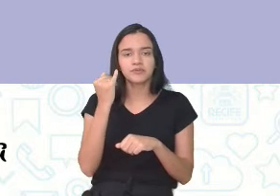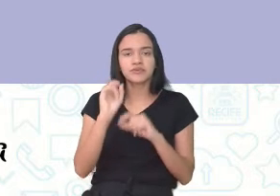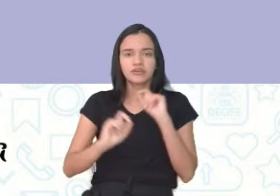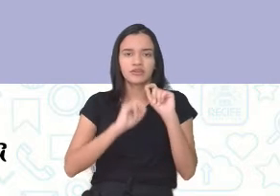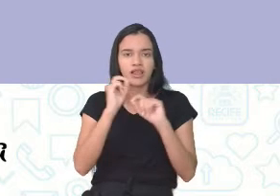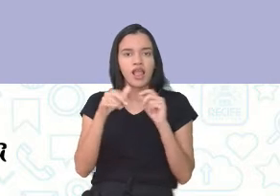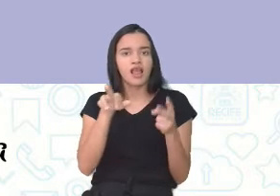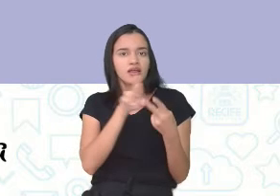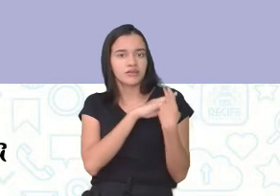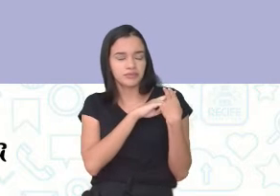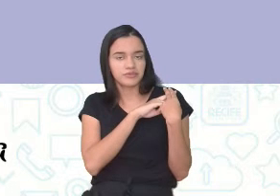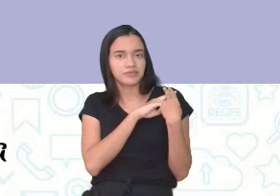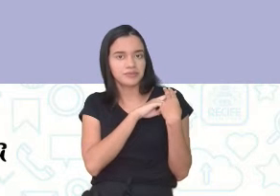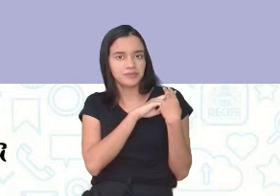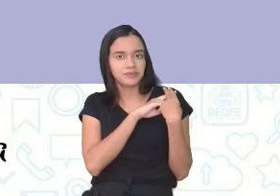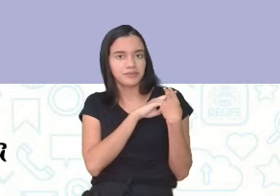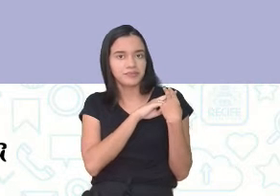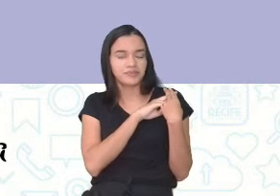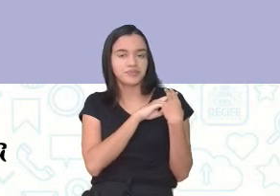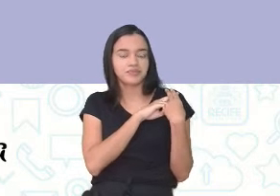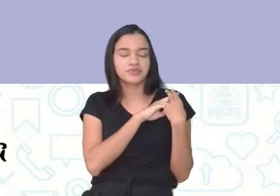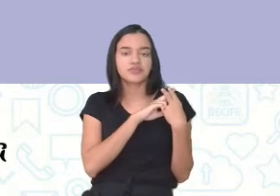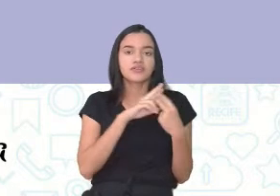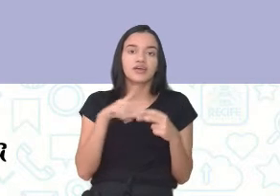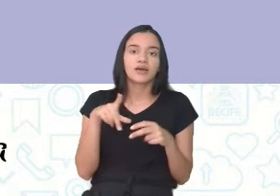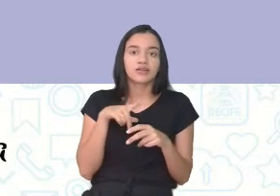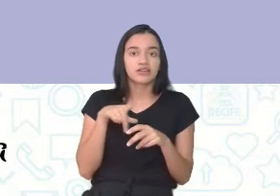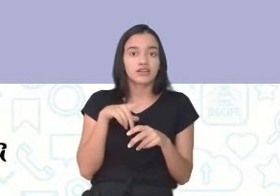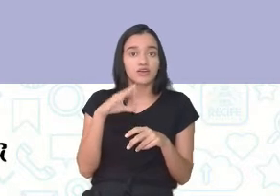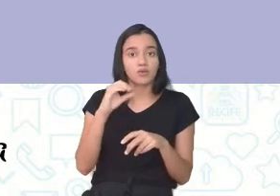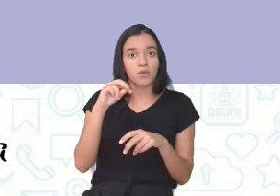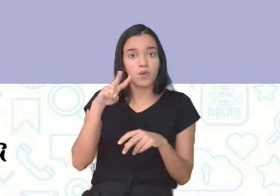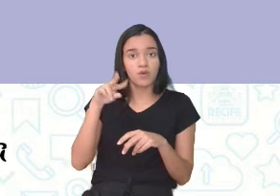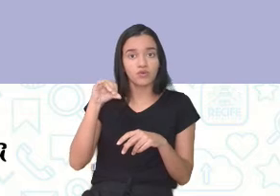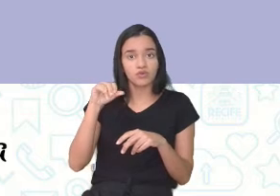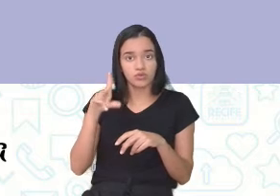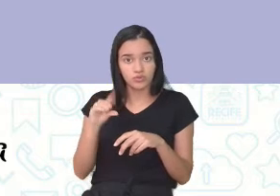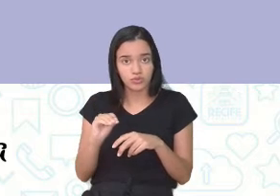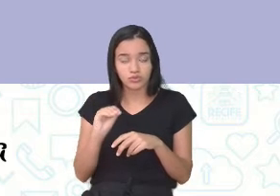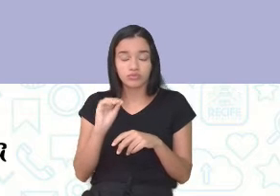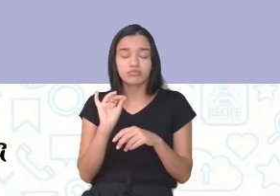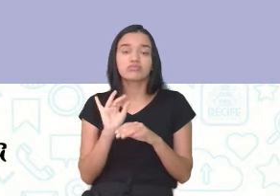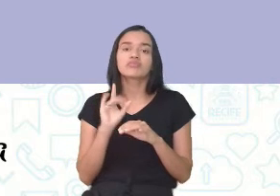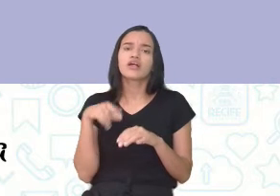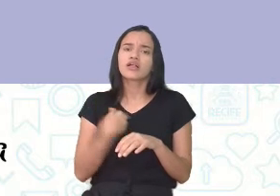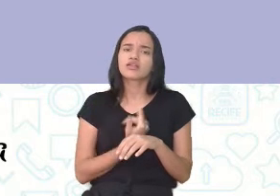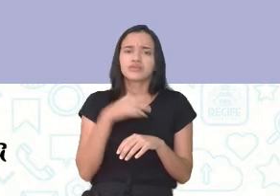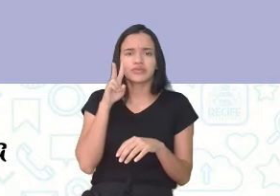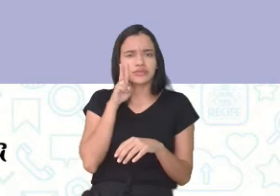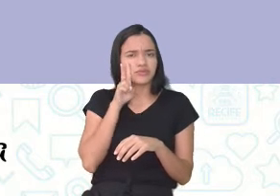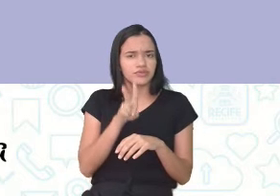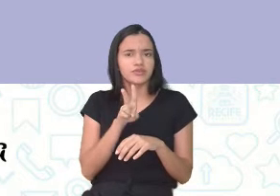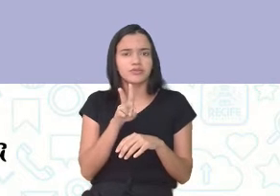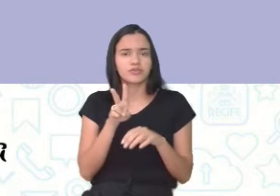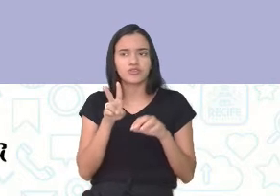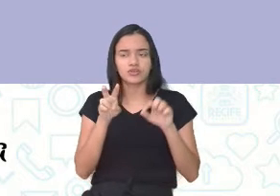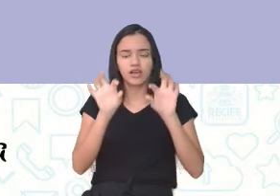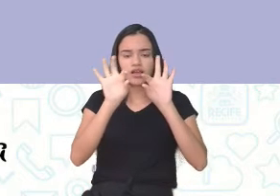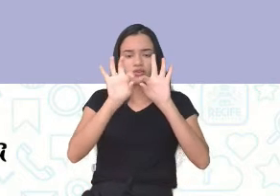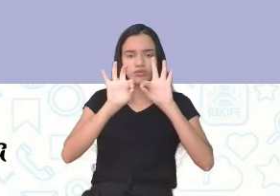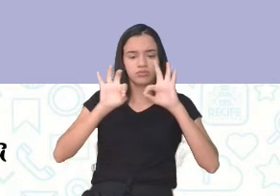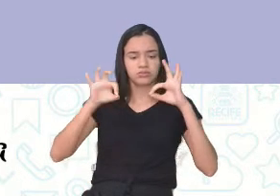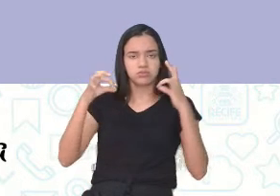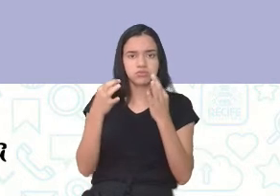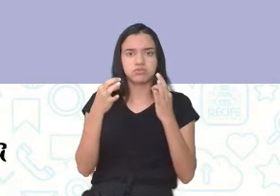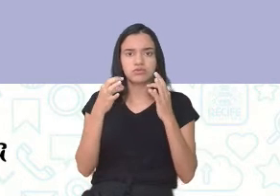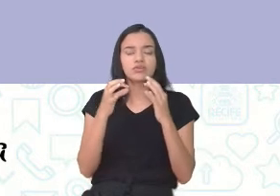são responsáveis para transportar o óvulo em direção ao útero. Então, nós vimos que as tubas é onde vai ocorrer